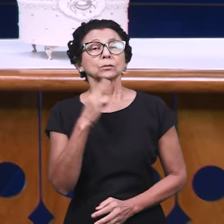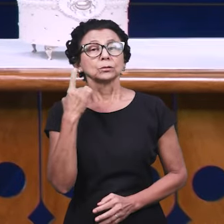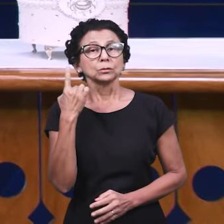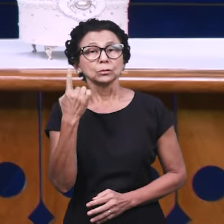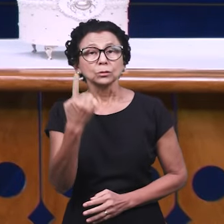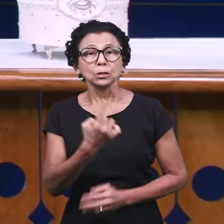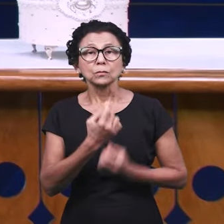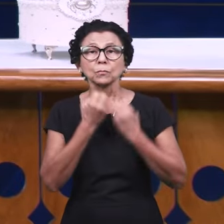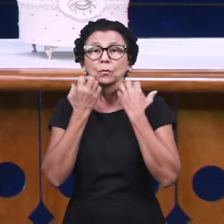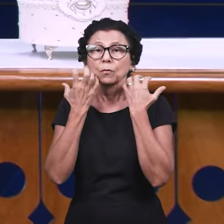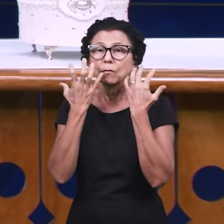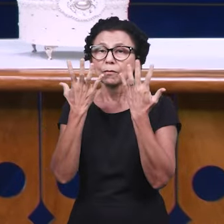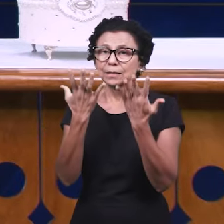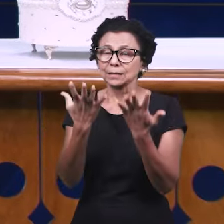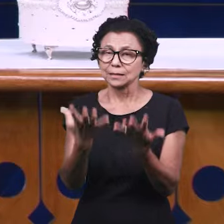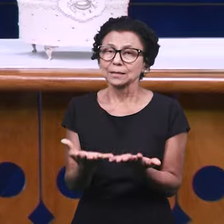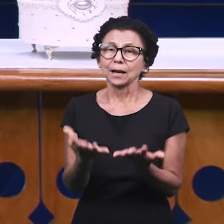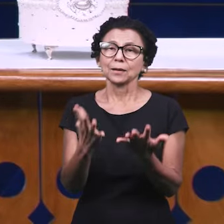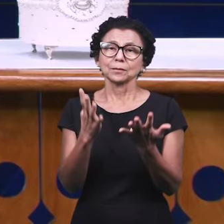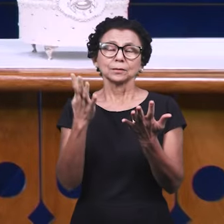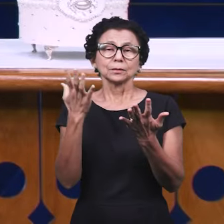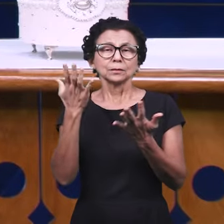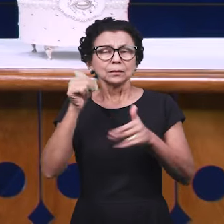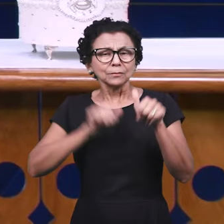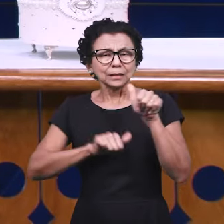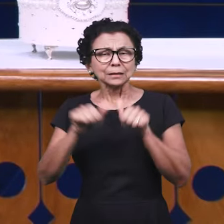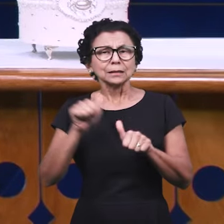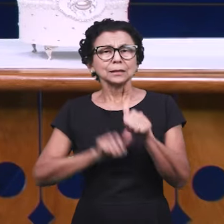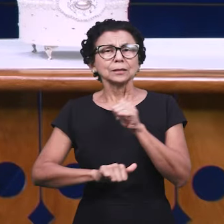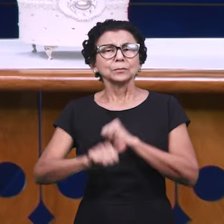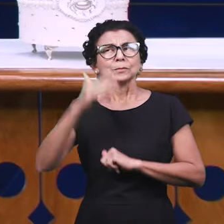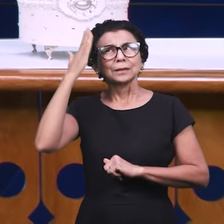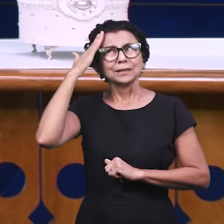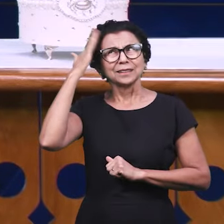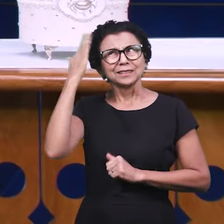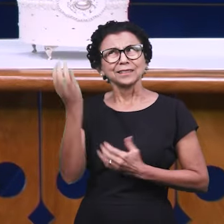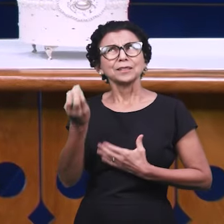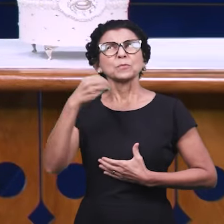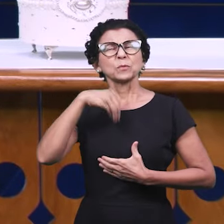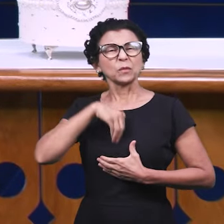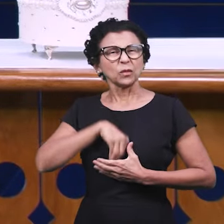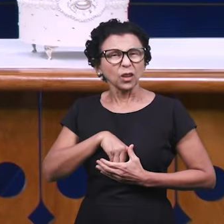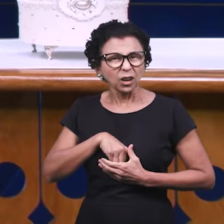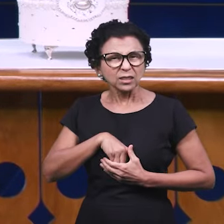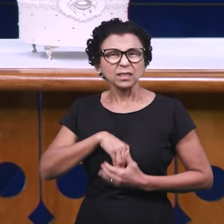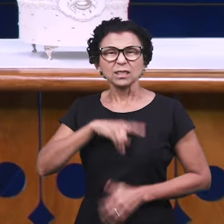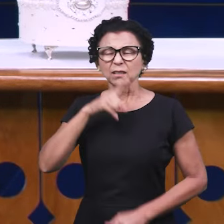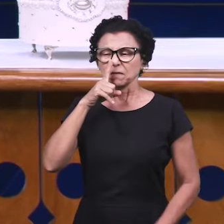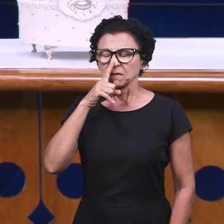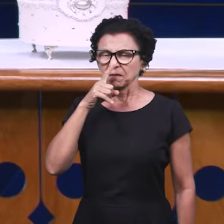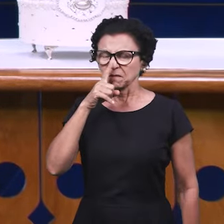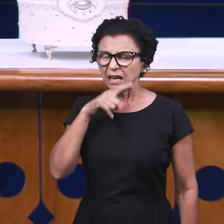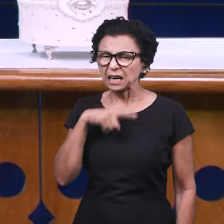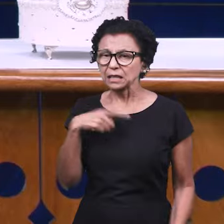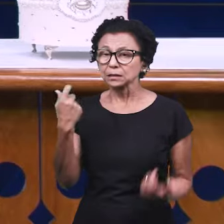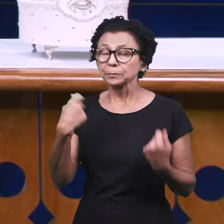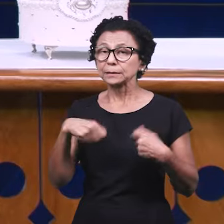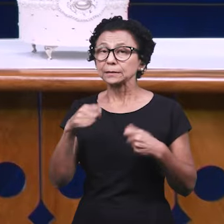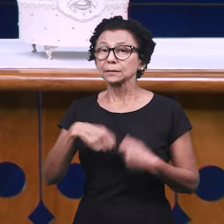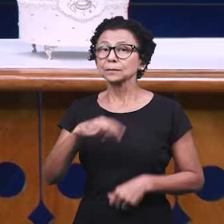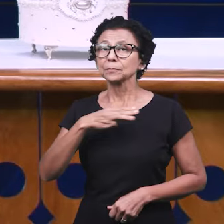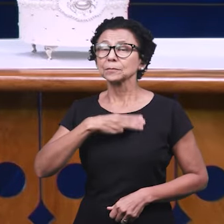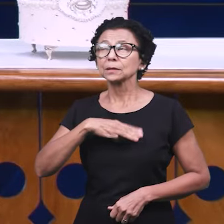nós estamos aqui porque nós reconhecemos quem nós somos. Nós reconhecemos que precisamos da